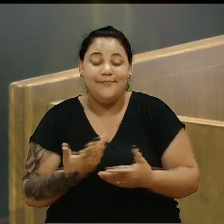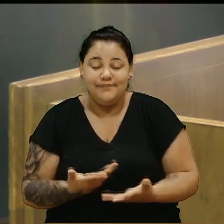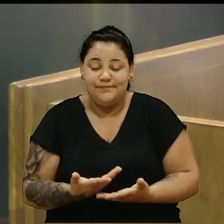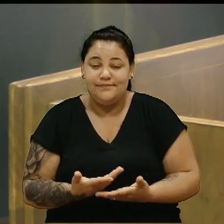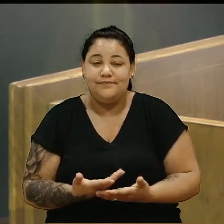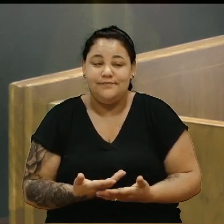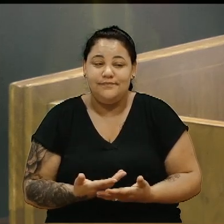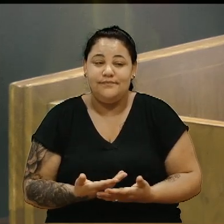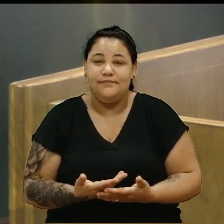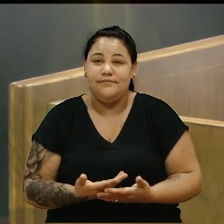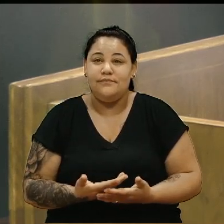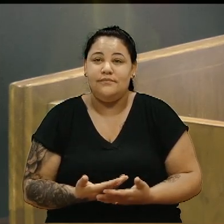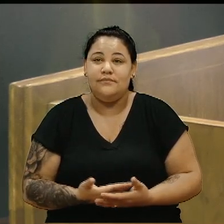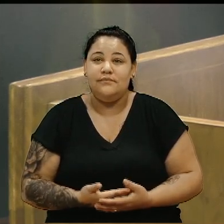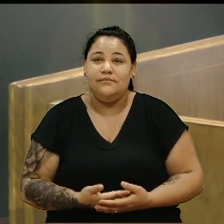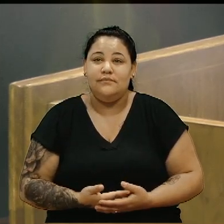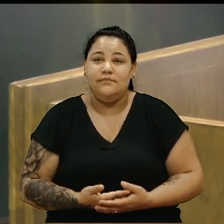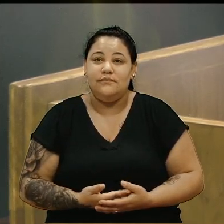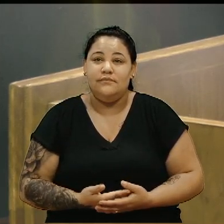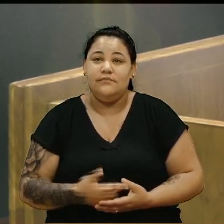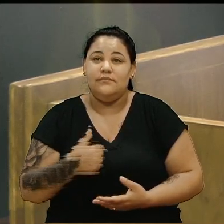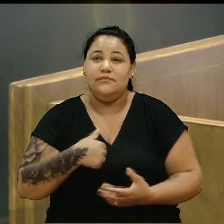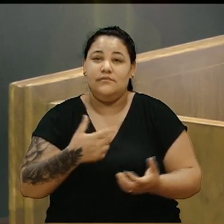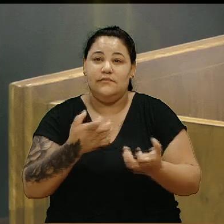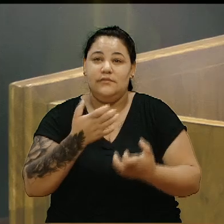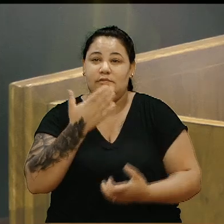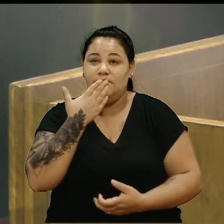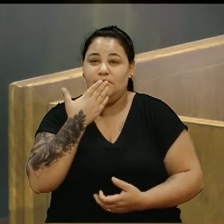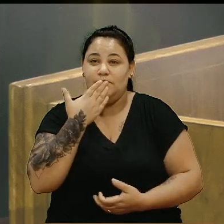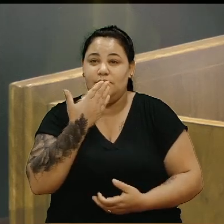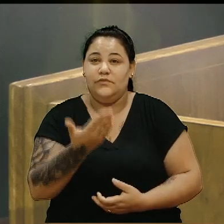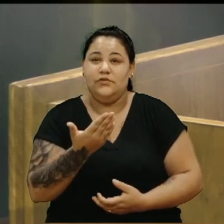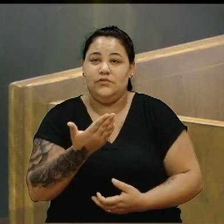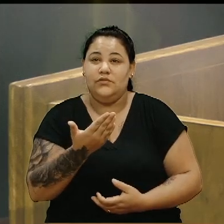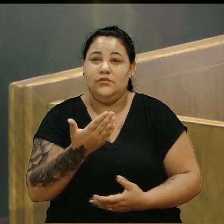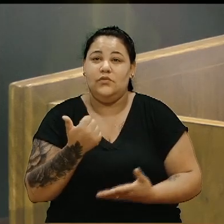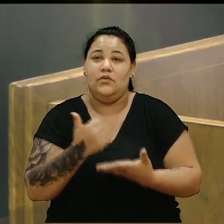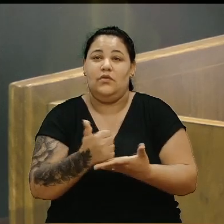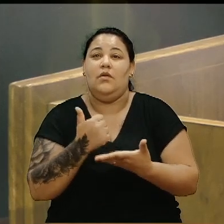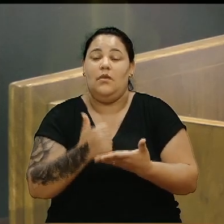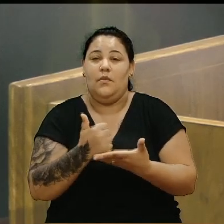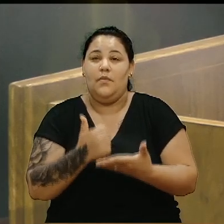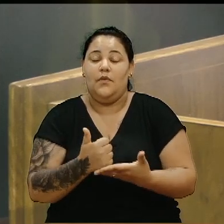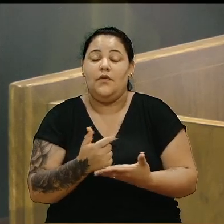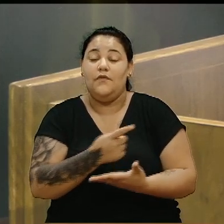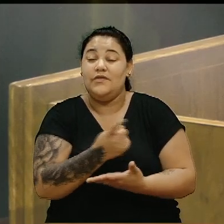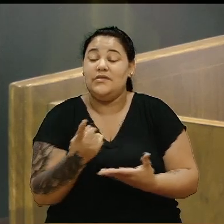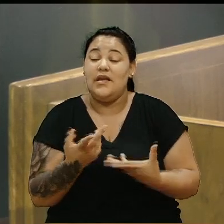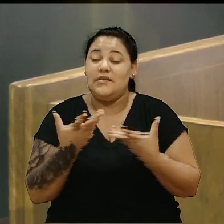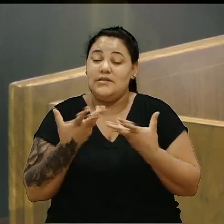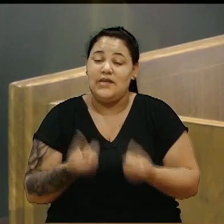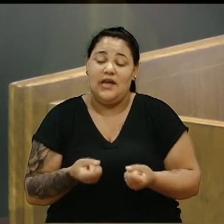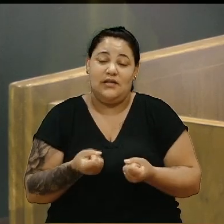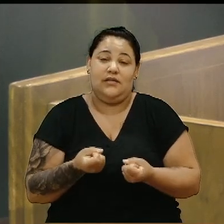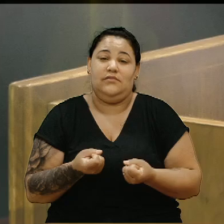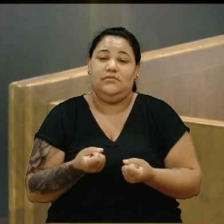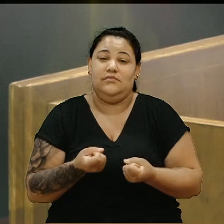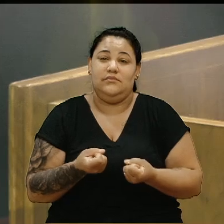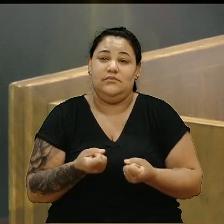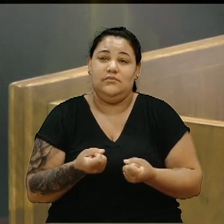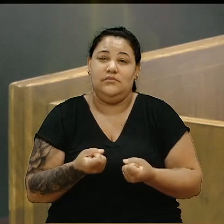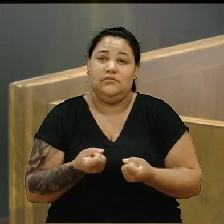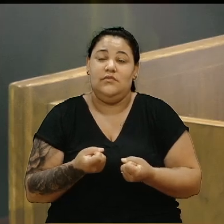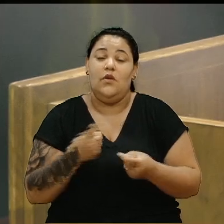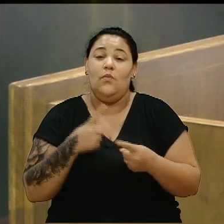Então, eu venho aqui pedir o apoio de todos vocês, que vocês abracem essa causa, pois